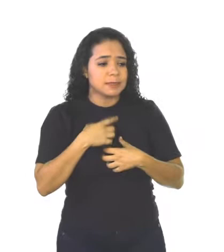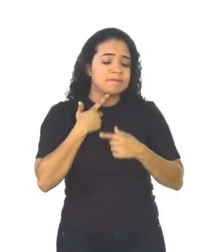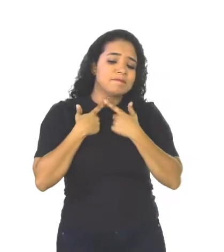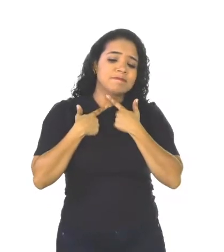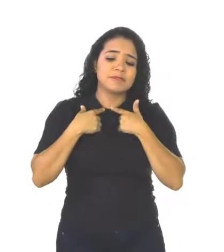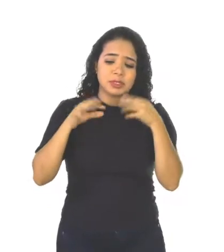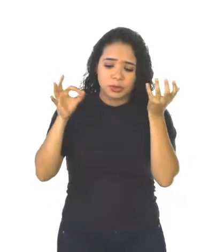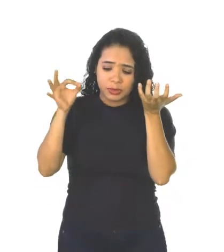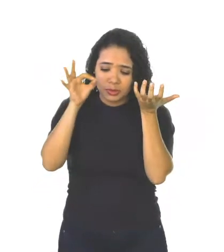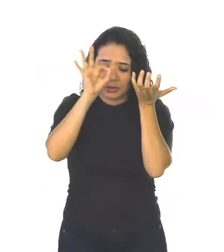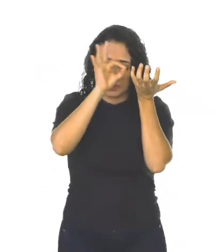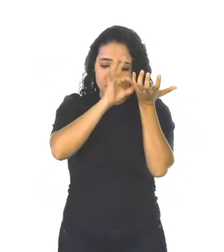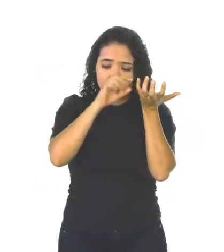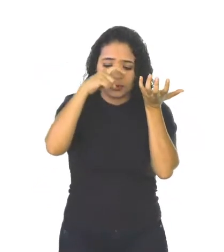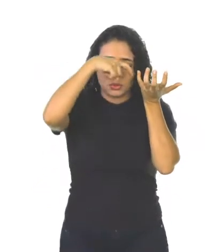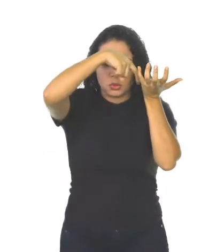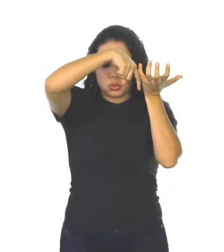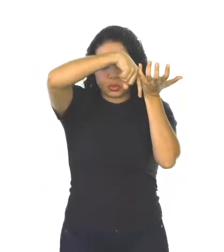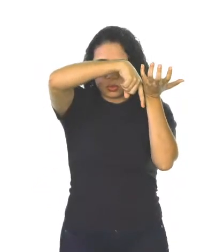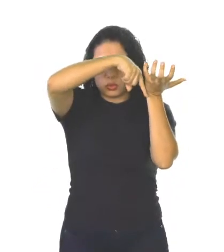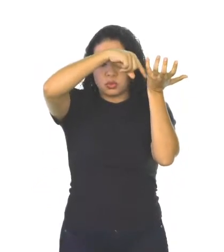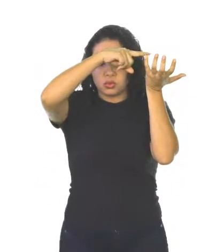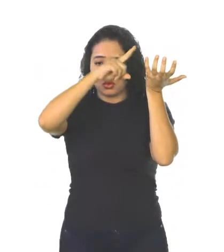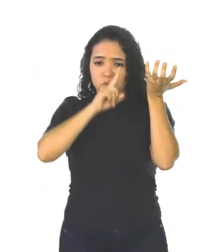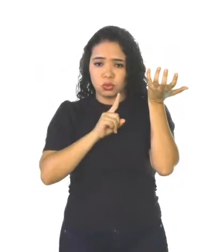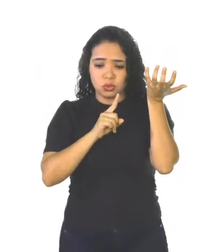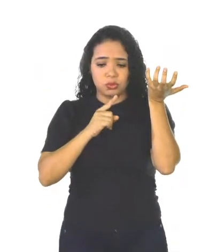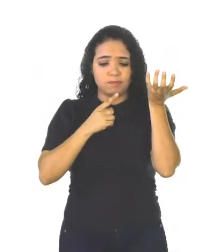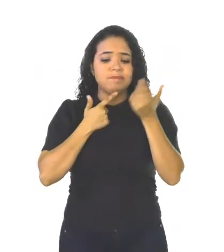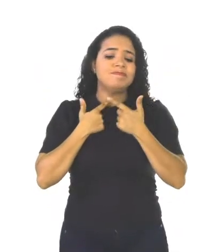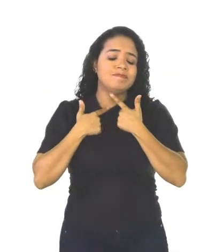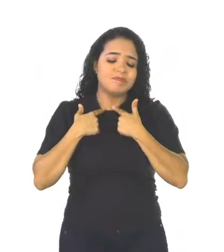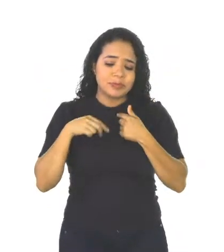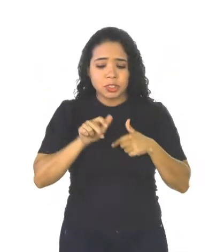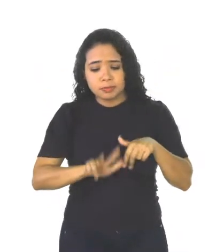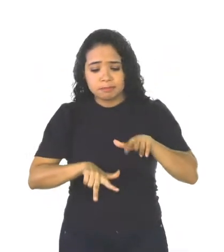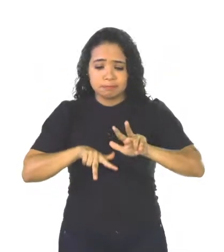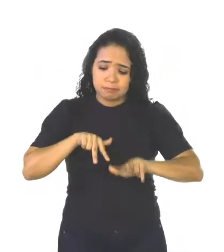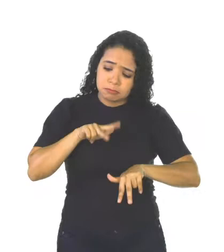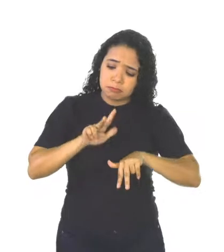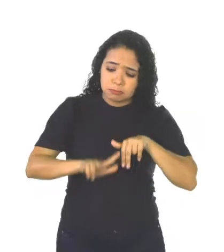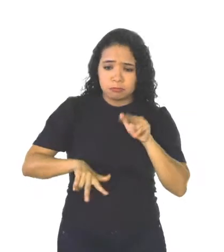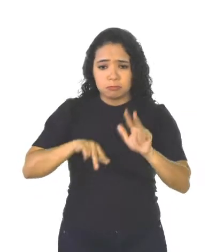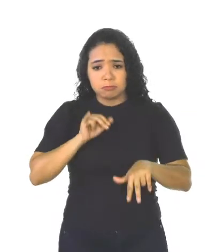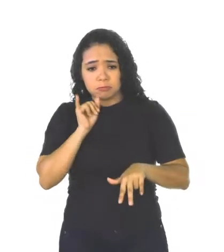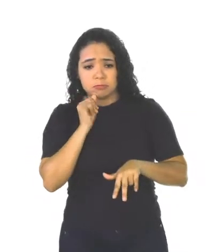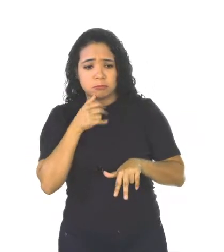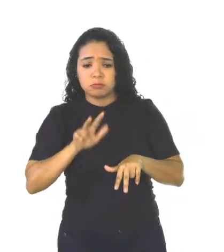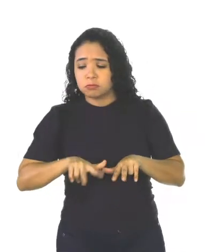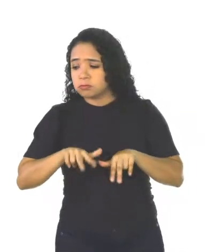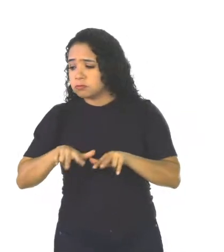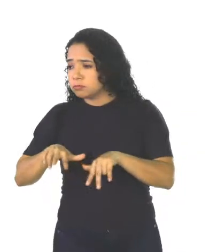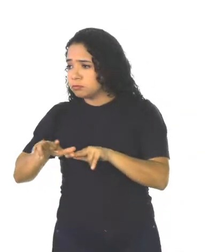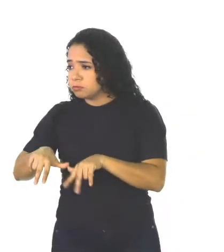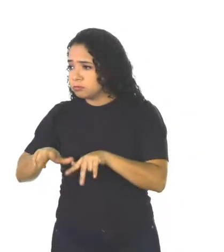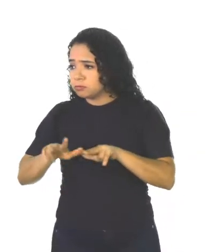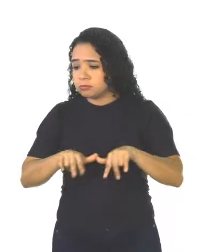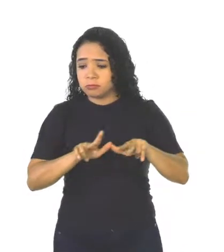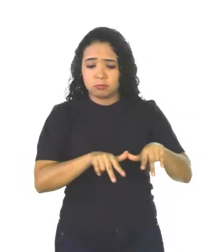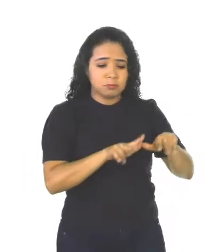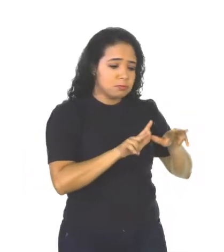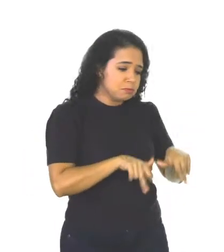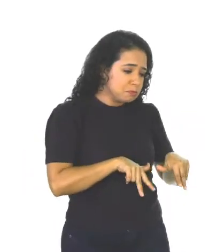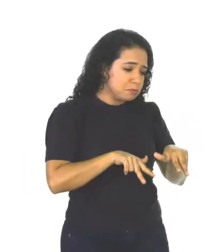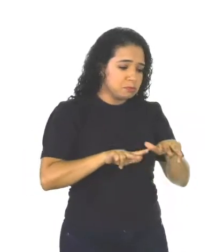melhor alimento. E foi andando meio triste pelos canteiros, pulando aqui e ali. E